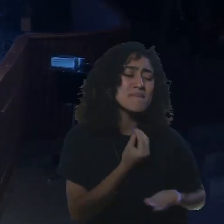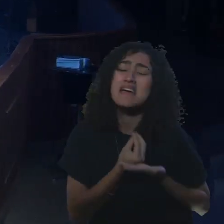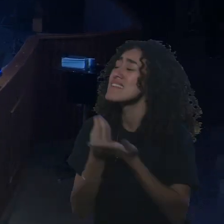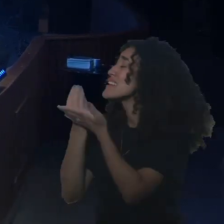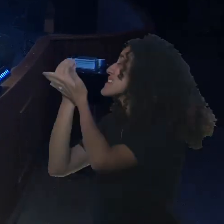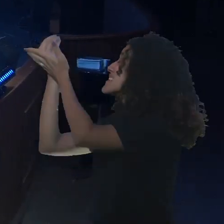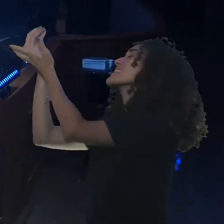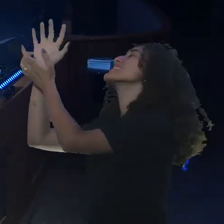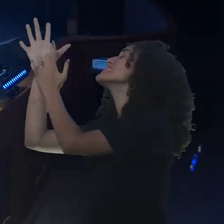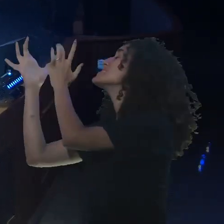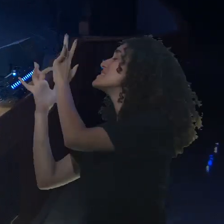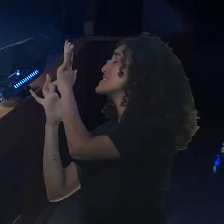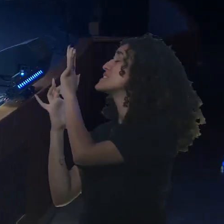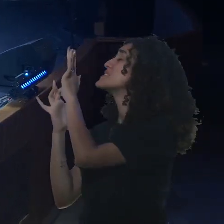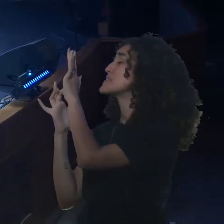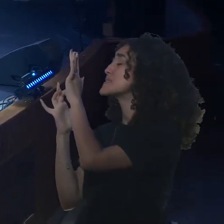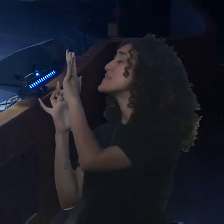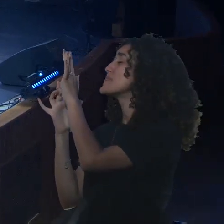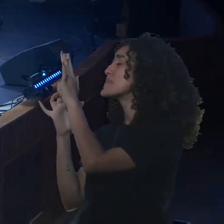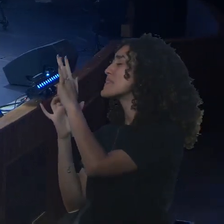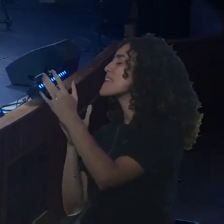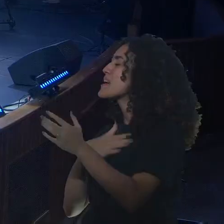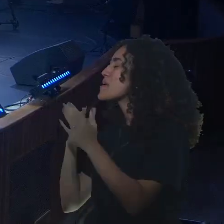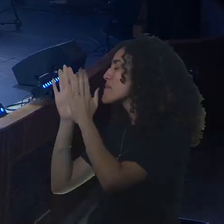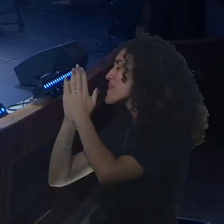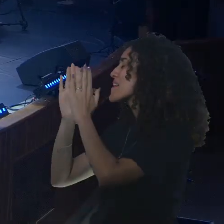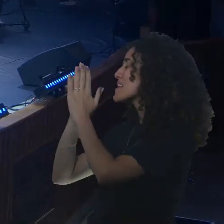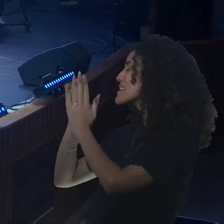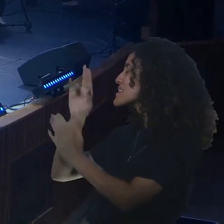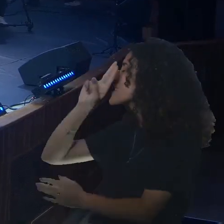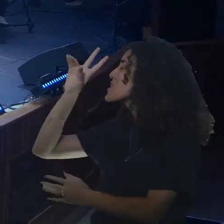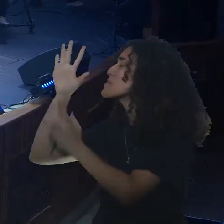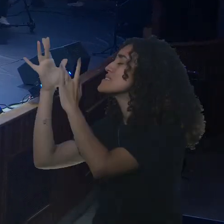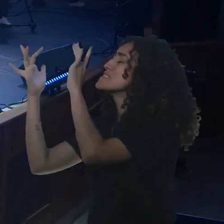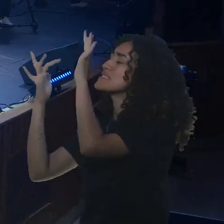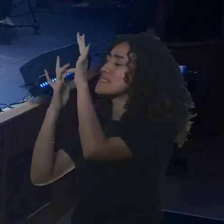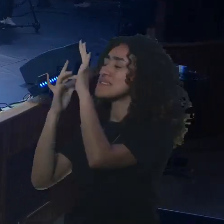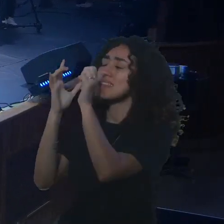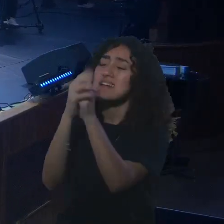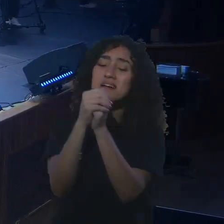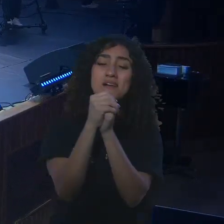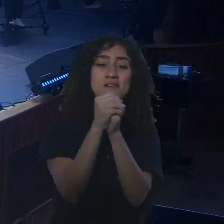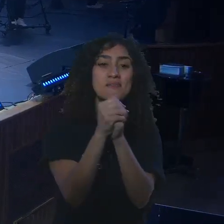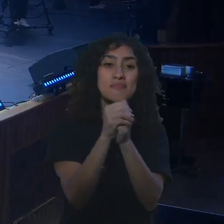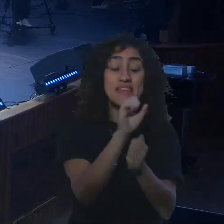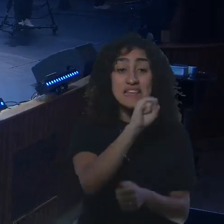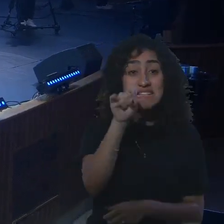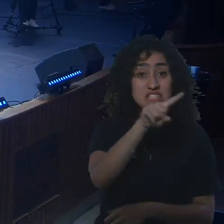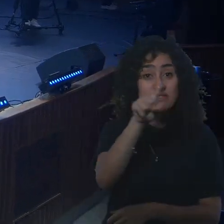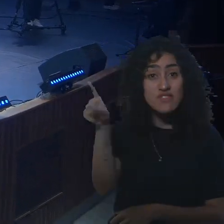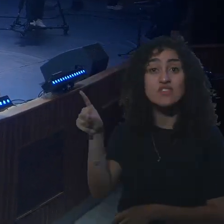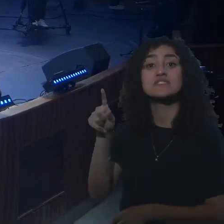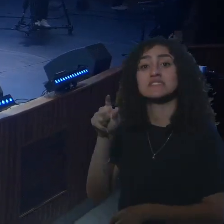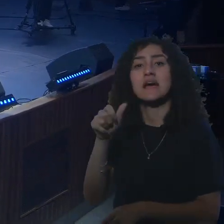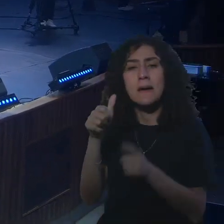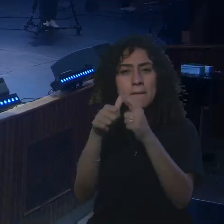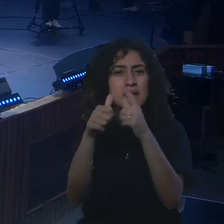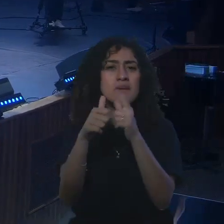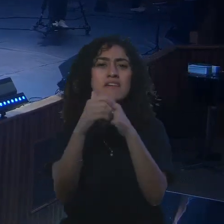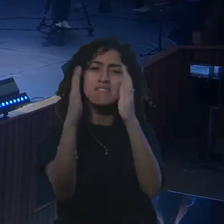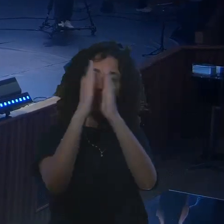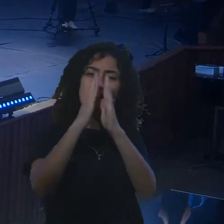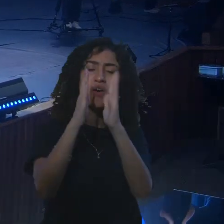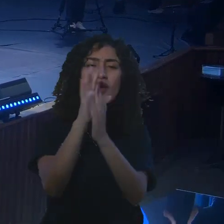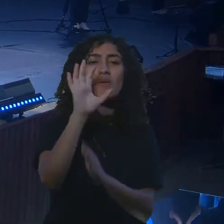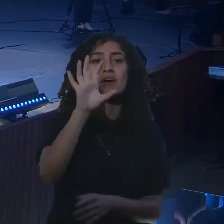Jesus. Essa é a minha oração em nome de Jesus. Se você fez essa oração pela primeira vez,